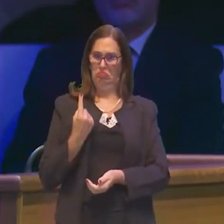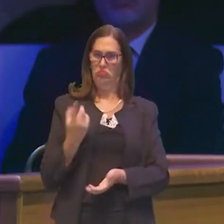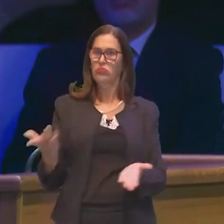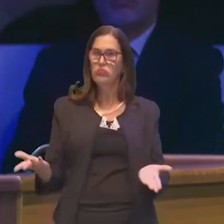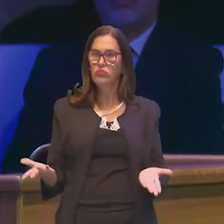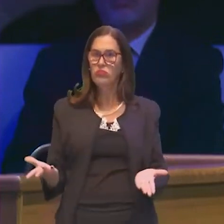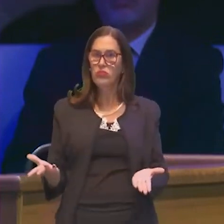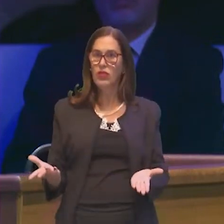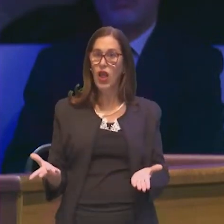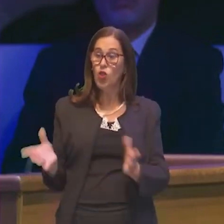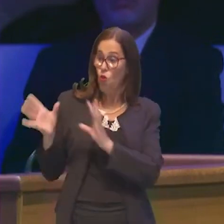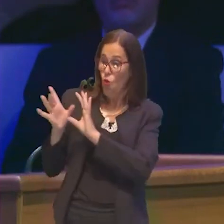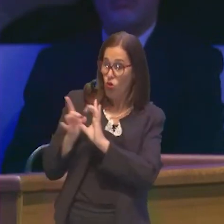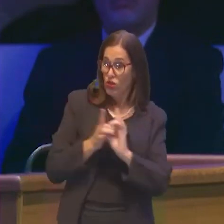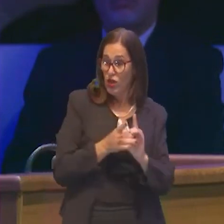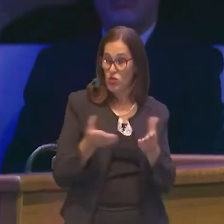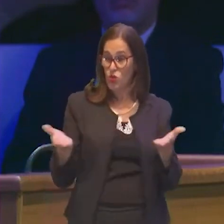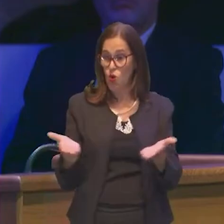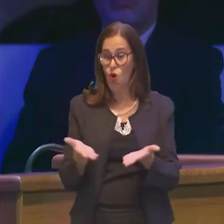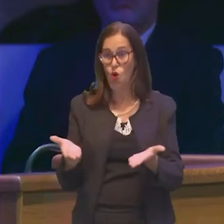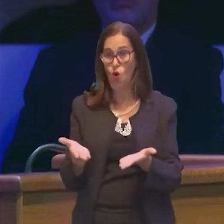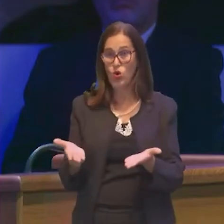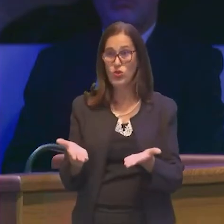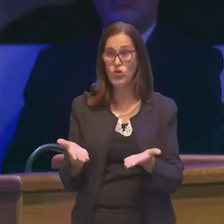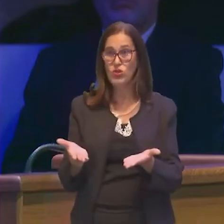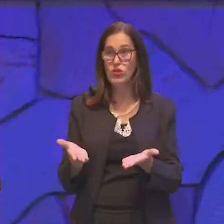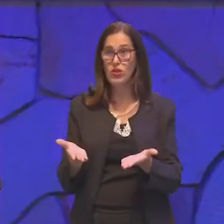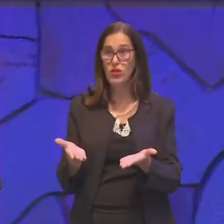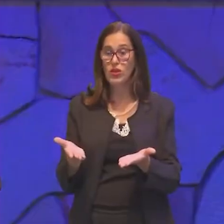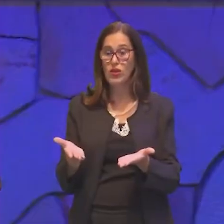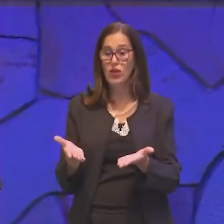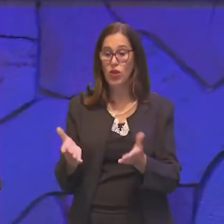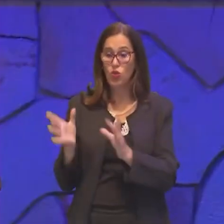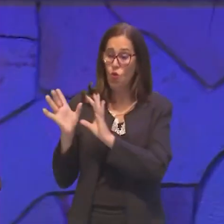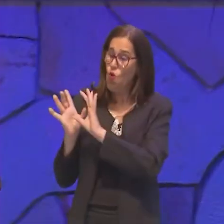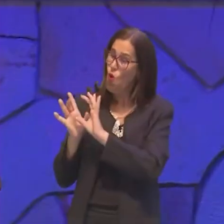No contexto de hoje, num contexto de